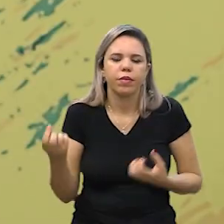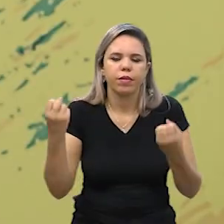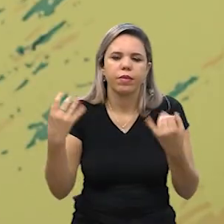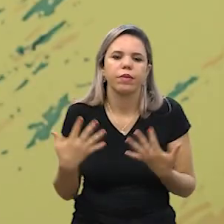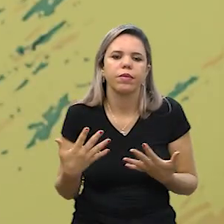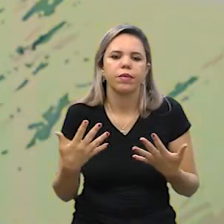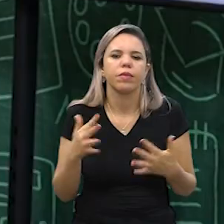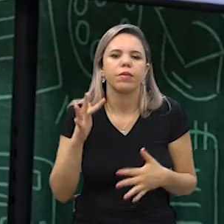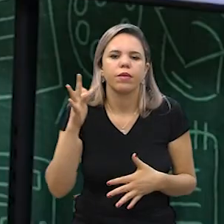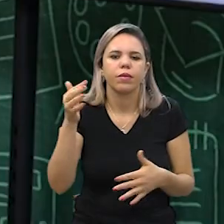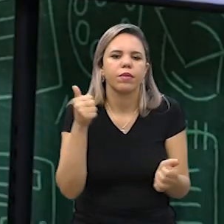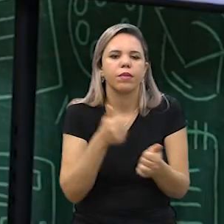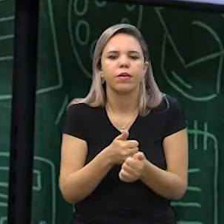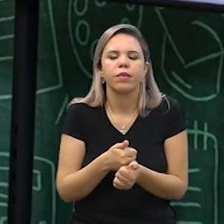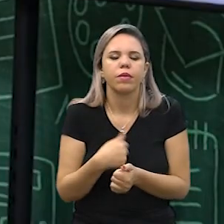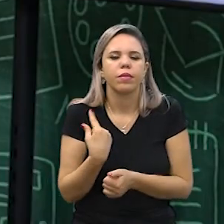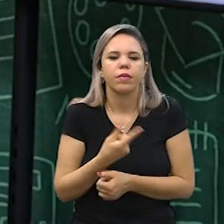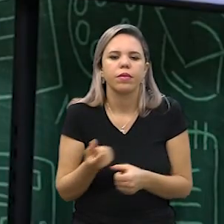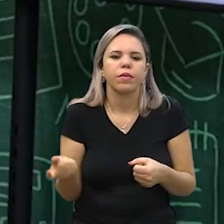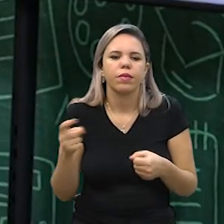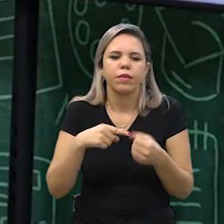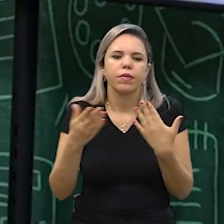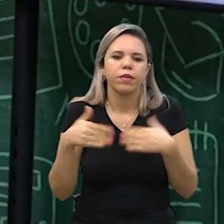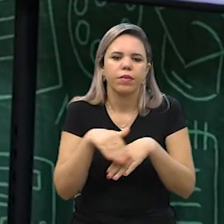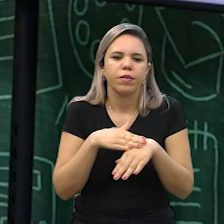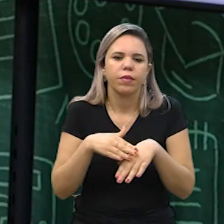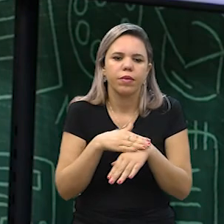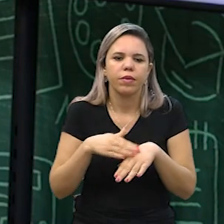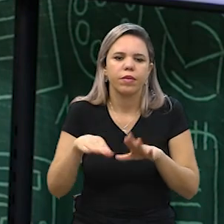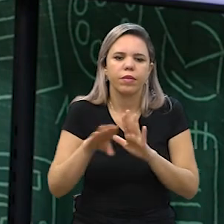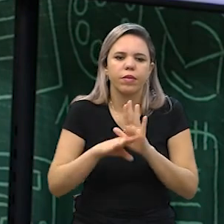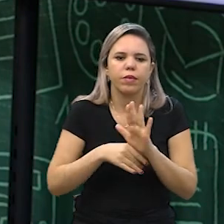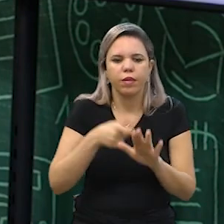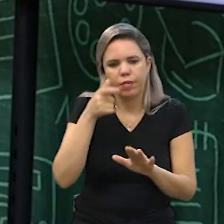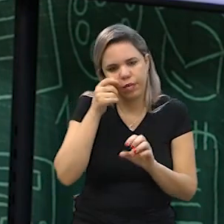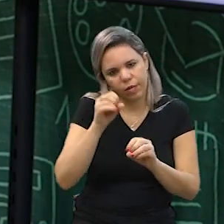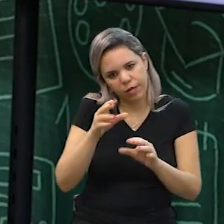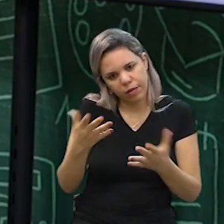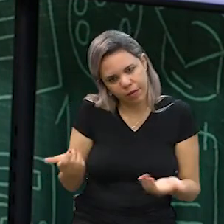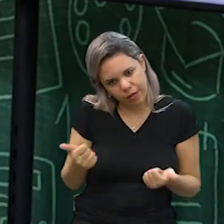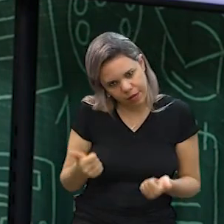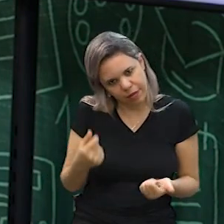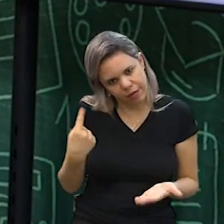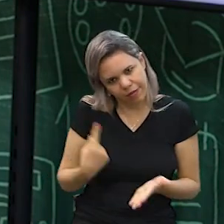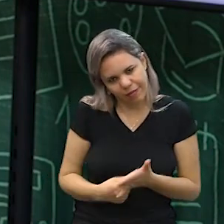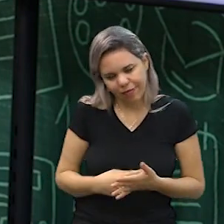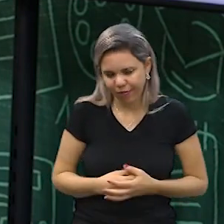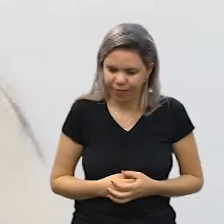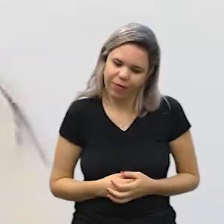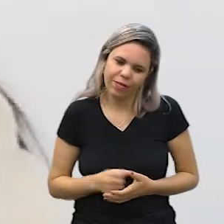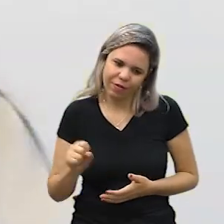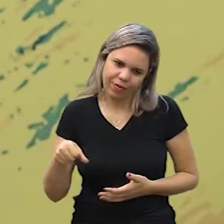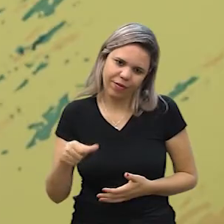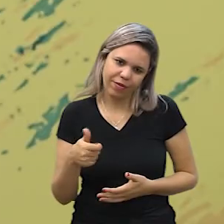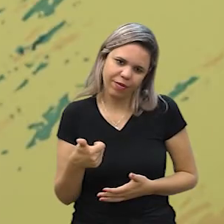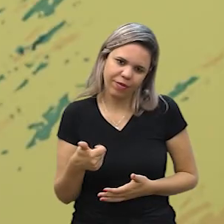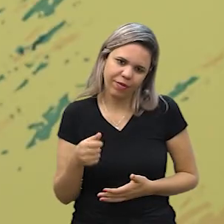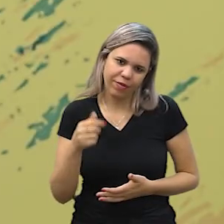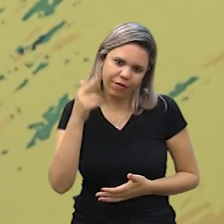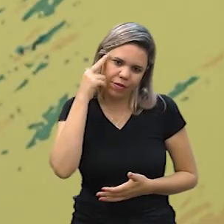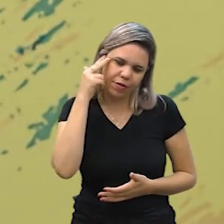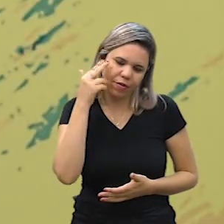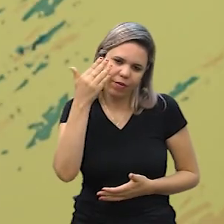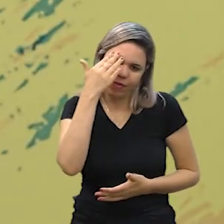Boa. Então, num futuro próximo aí, a gente volta a bater um papo aqui no quadro De Olho na Educação. Tá bom, Viviane? Tá joia, André.